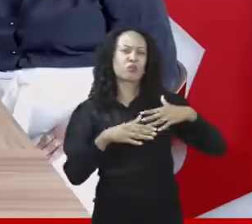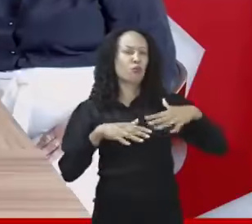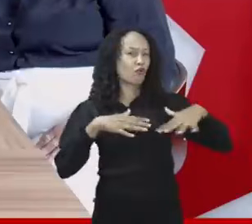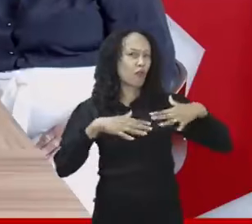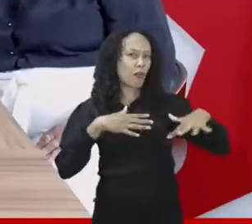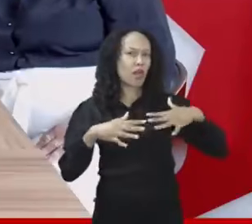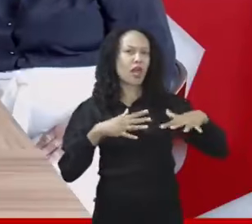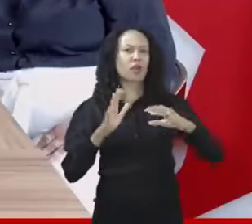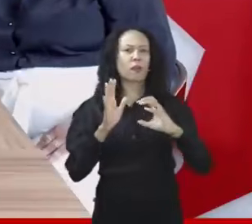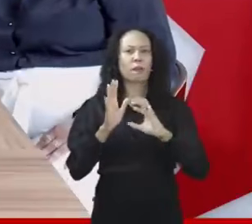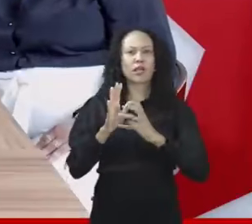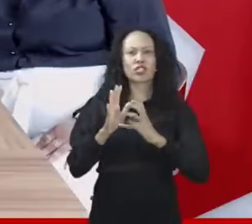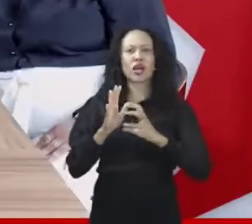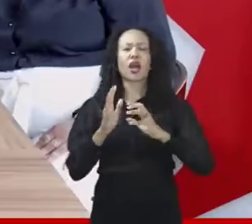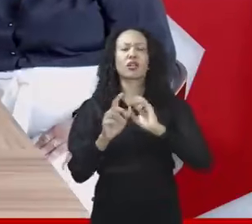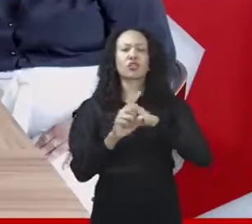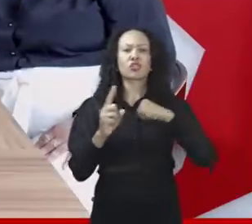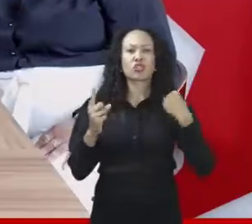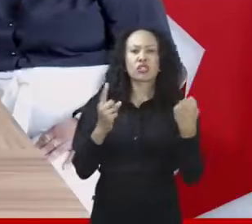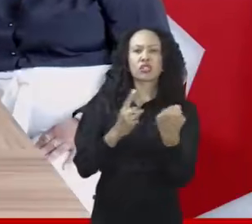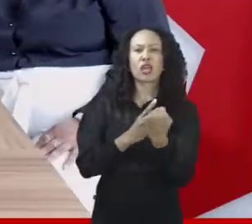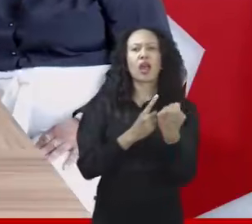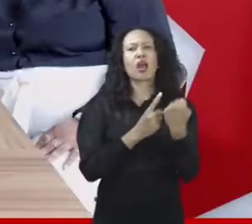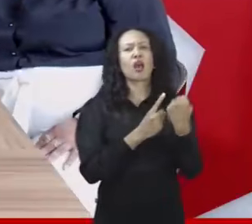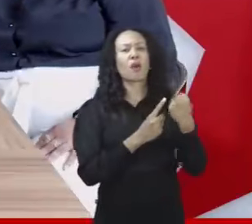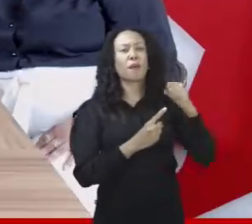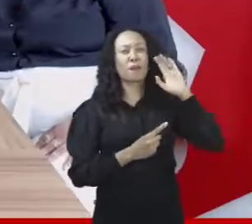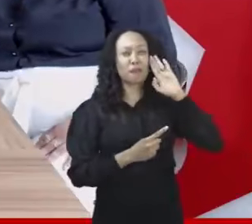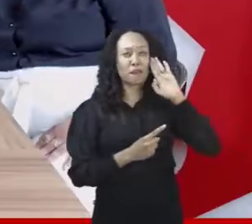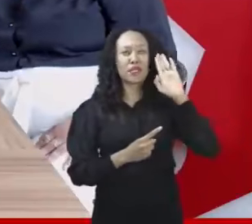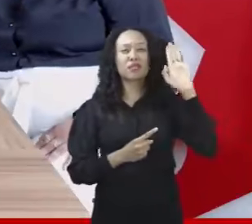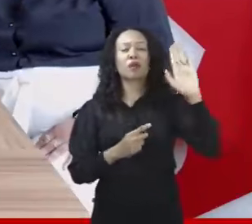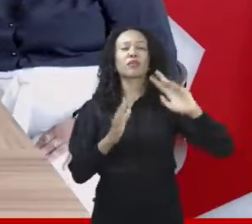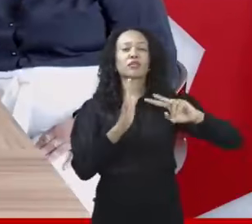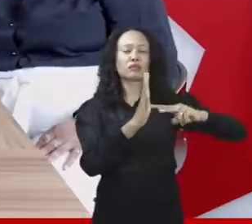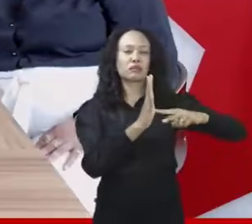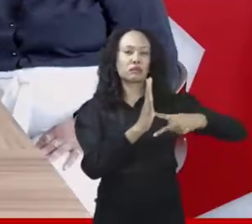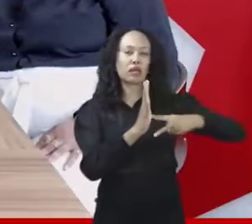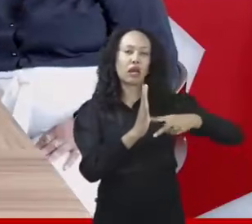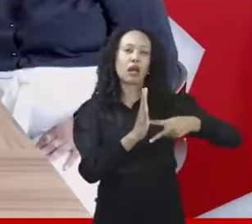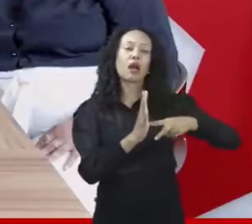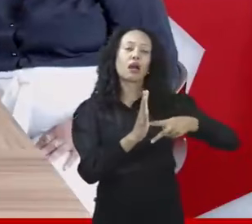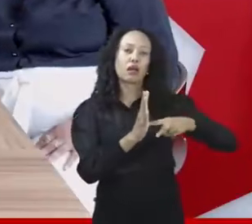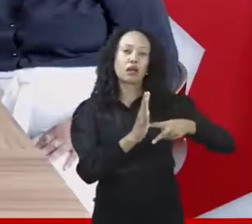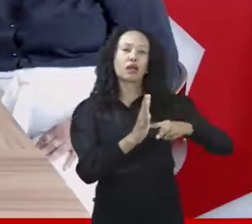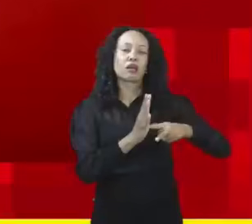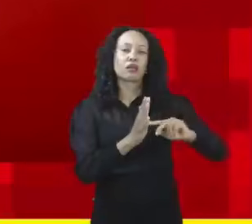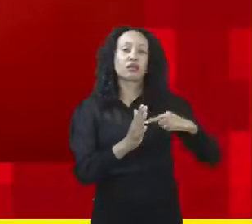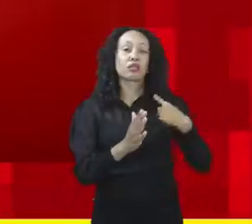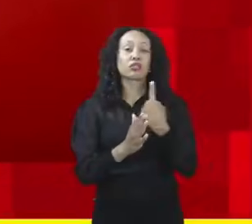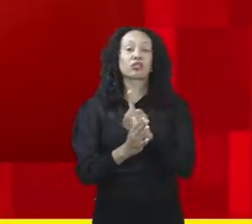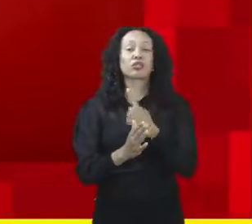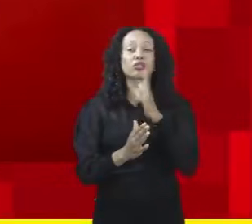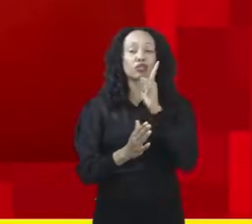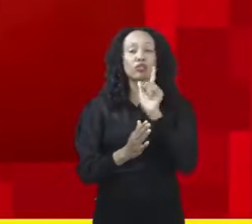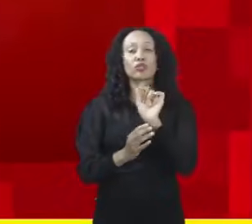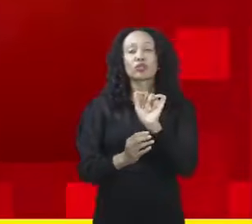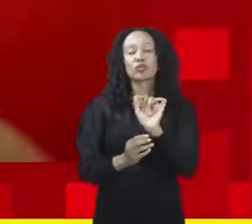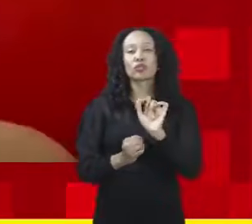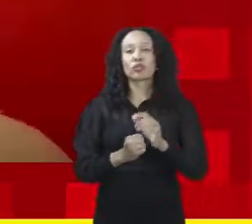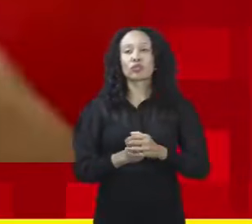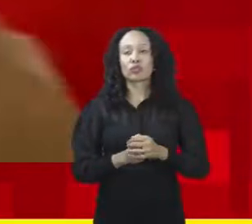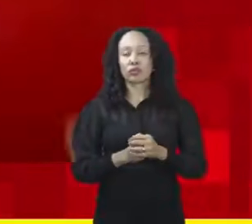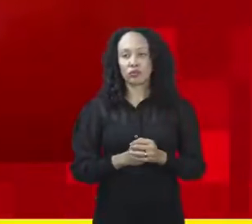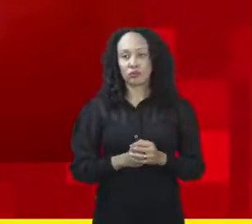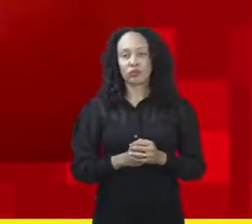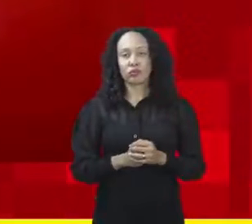sociais, centrais, mas principalmente puxado, né, pelas centrais, pelos sindicatos, em que a gente pôde não